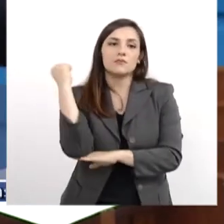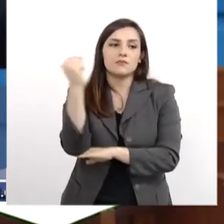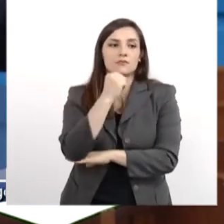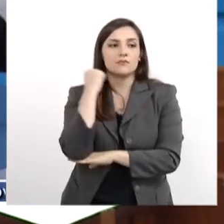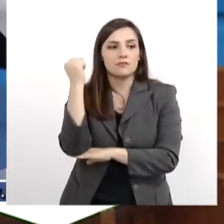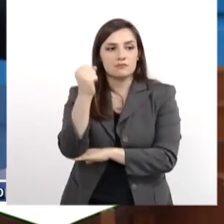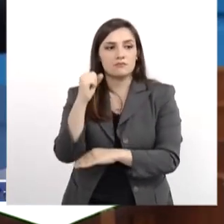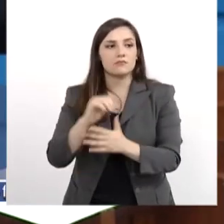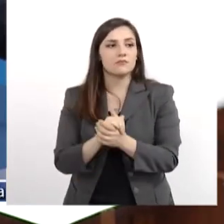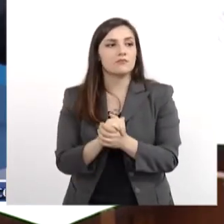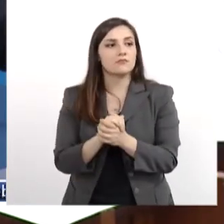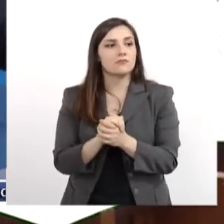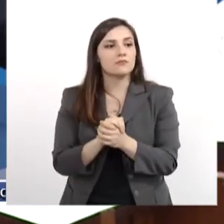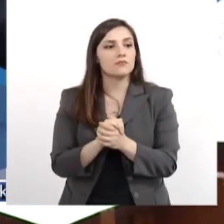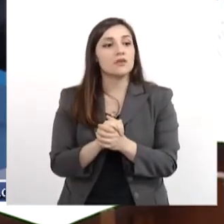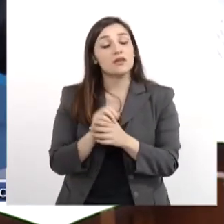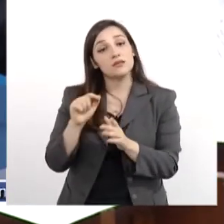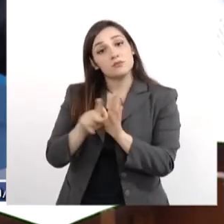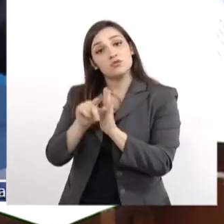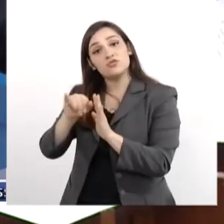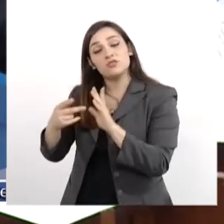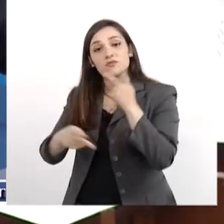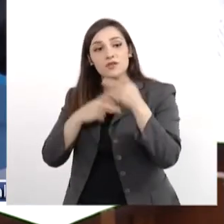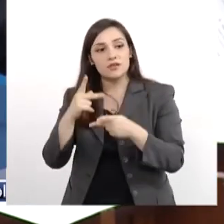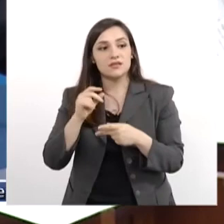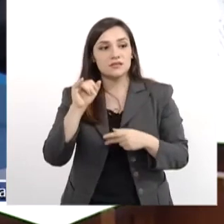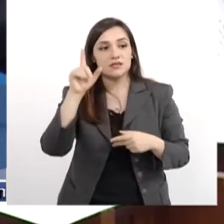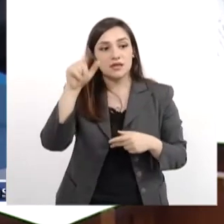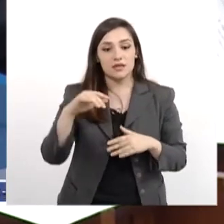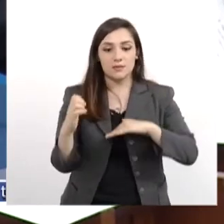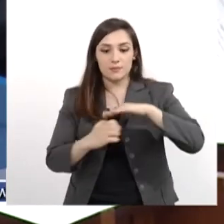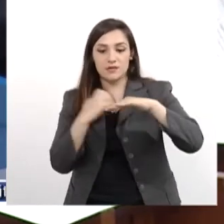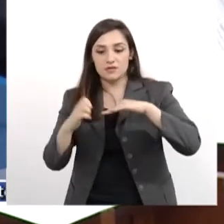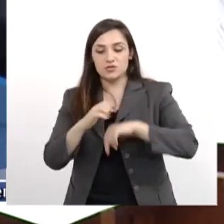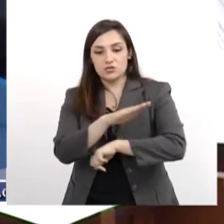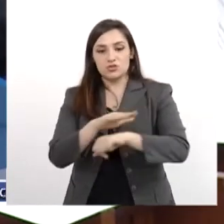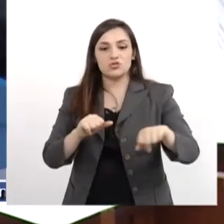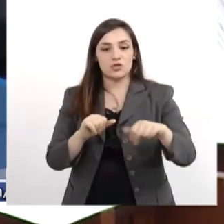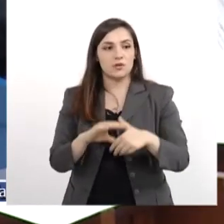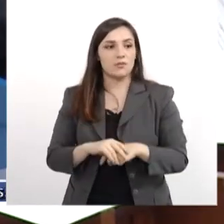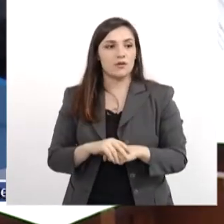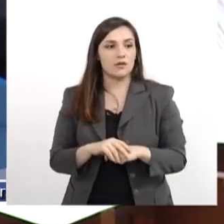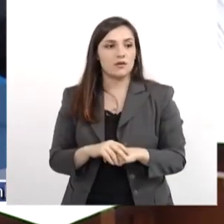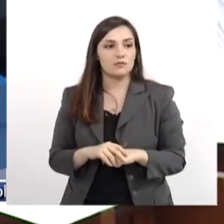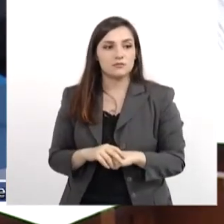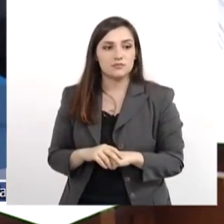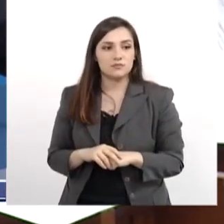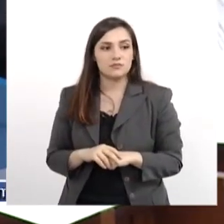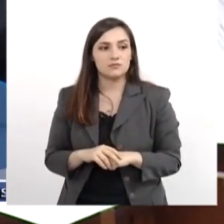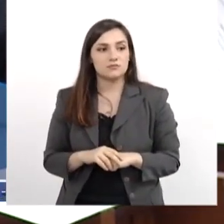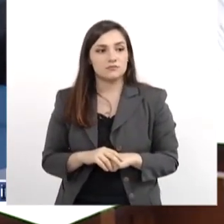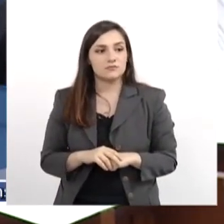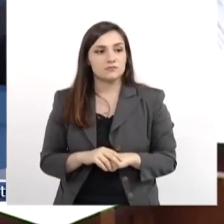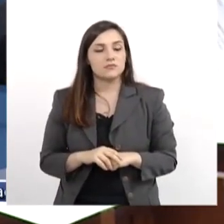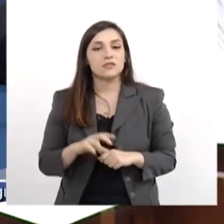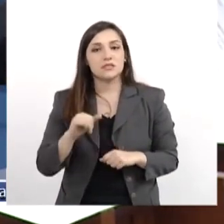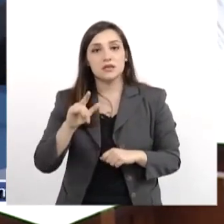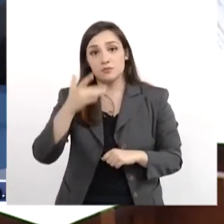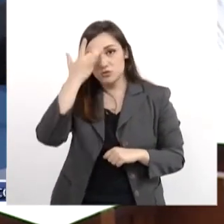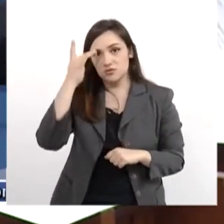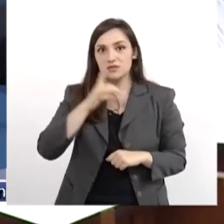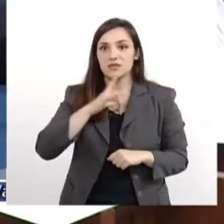Esse projeto é interessante, né? Ele fala que quando uma empresa contratar uma pessoa com deficiência